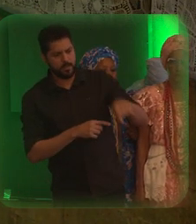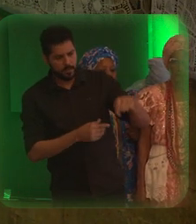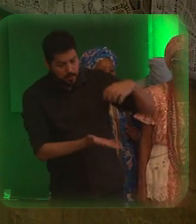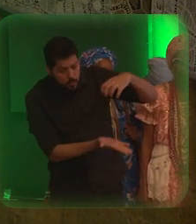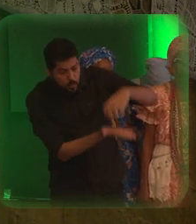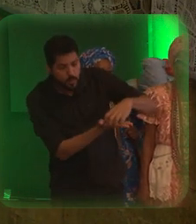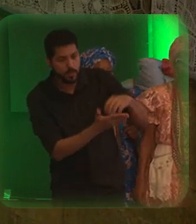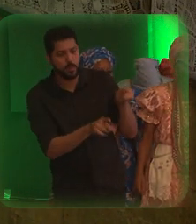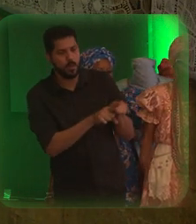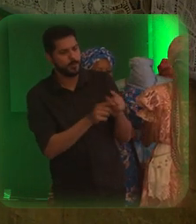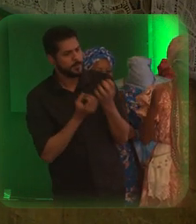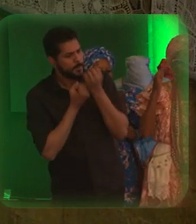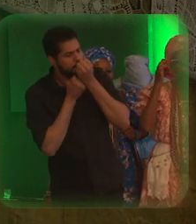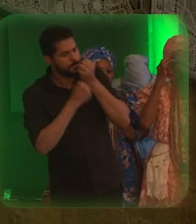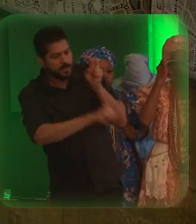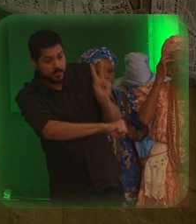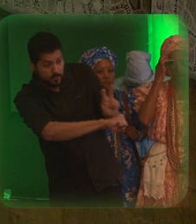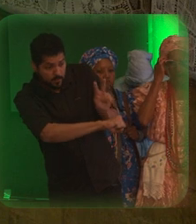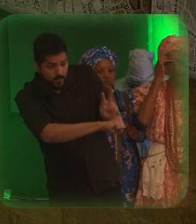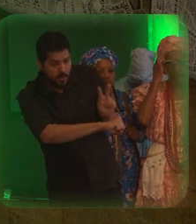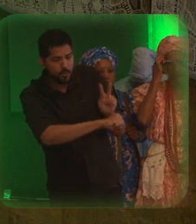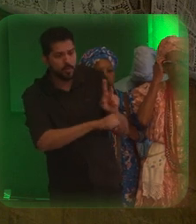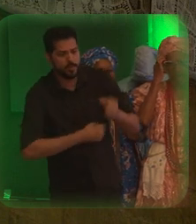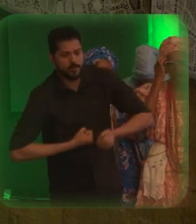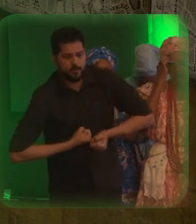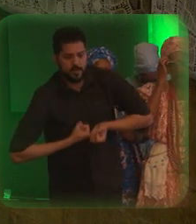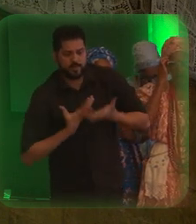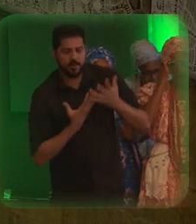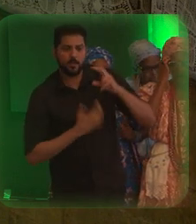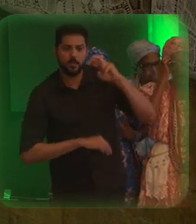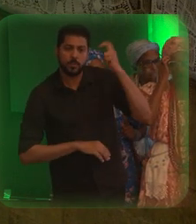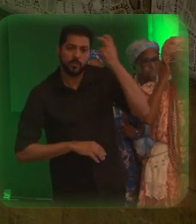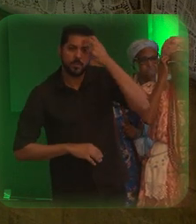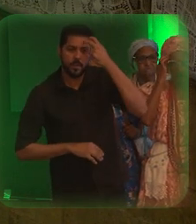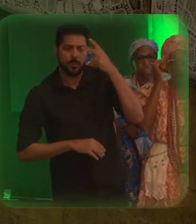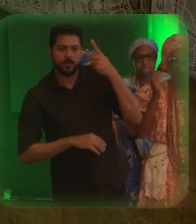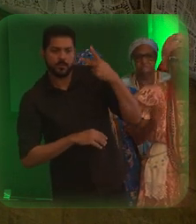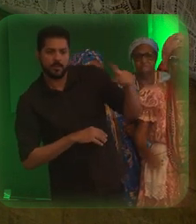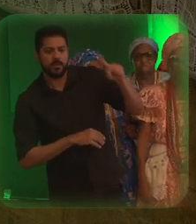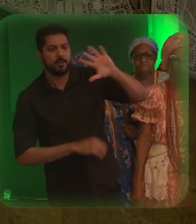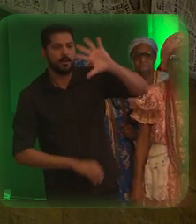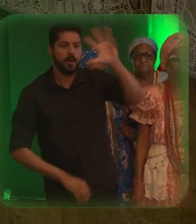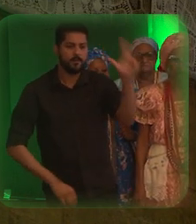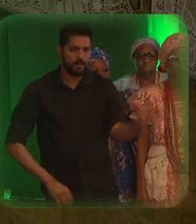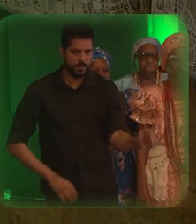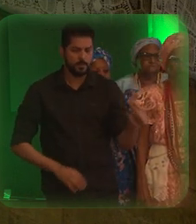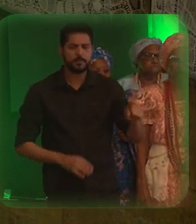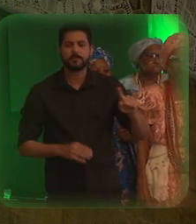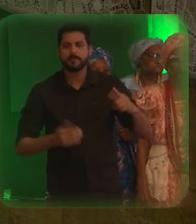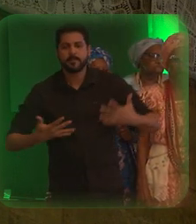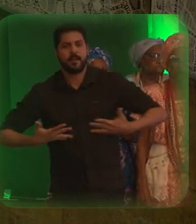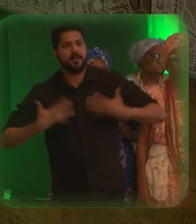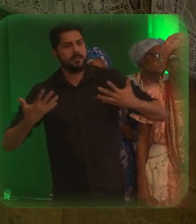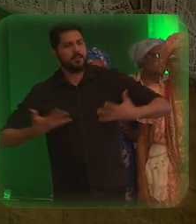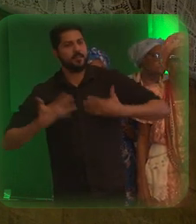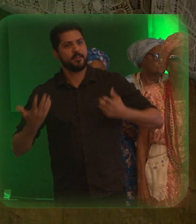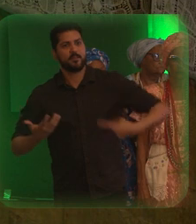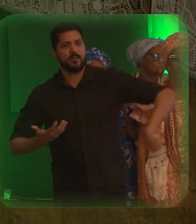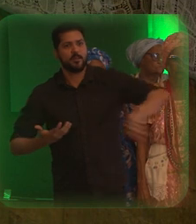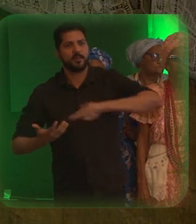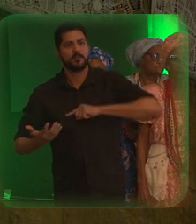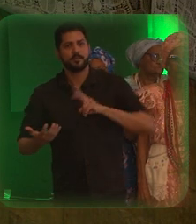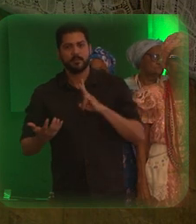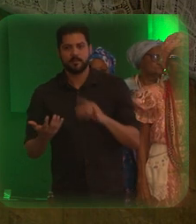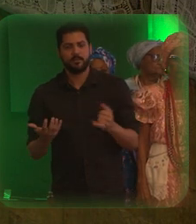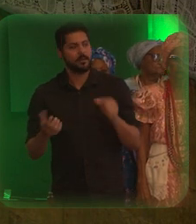de preservação das expressões culturais de origem africana. É com muita alegria que